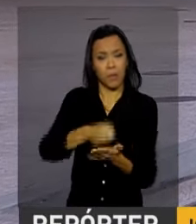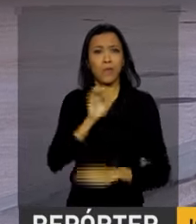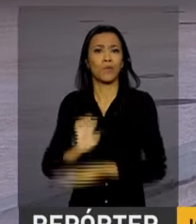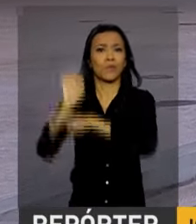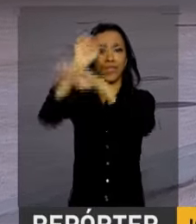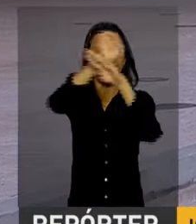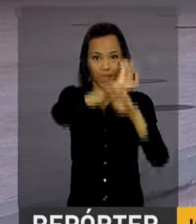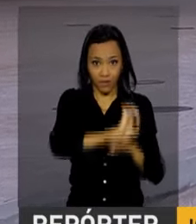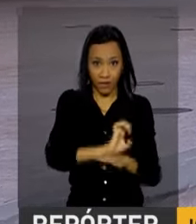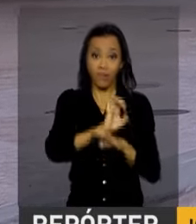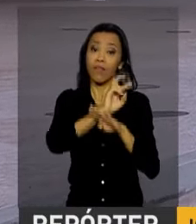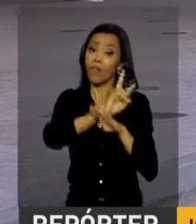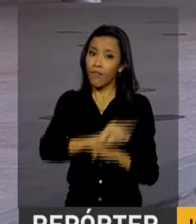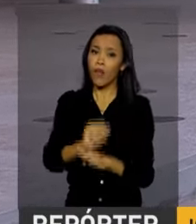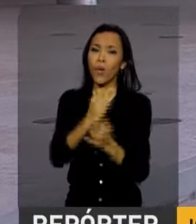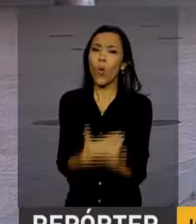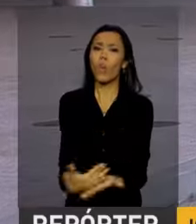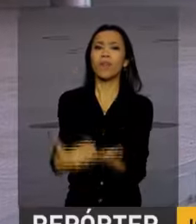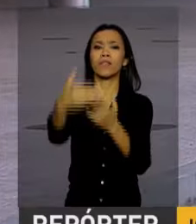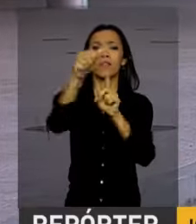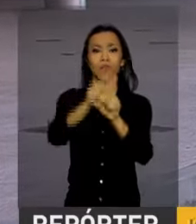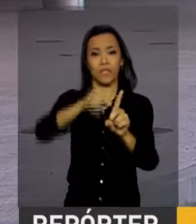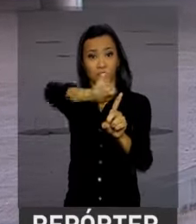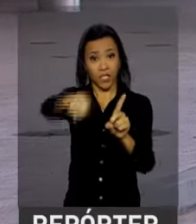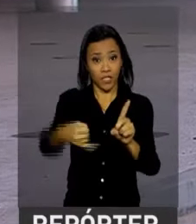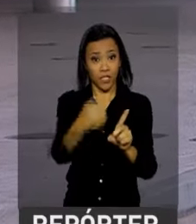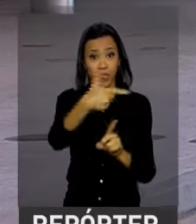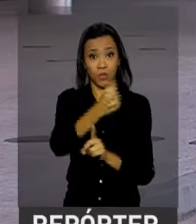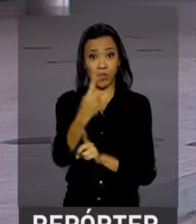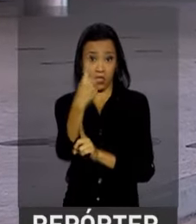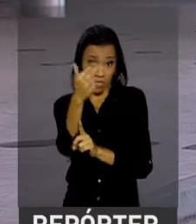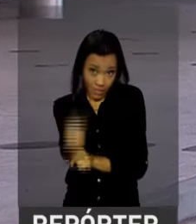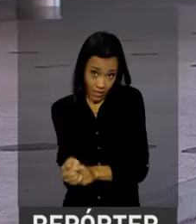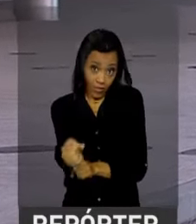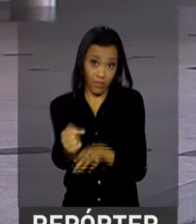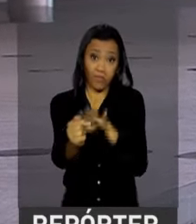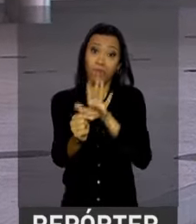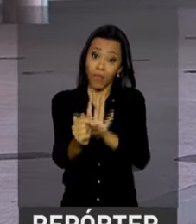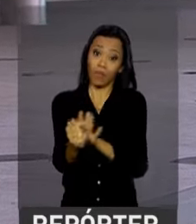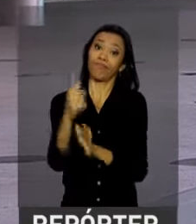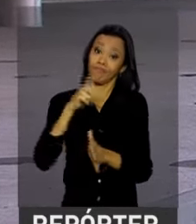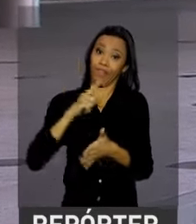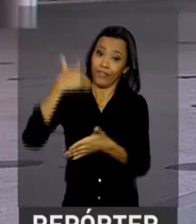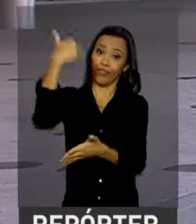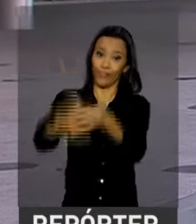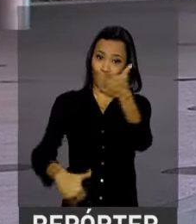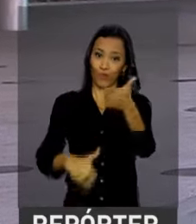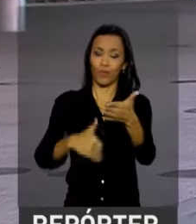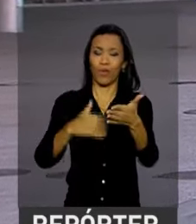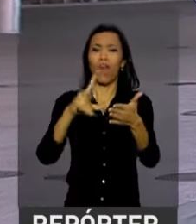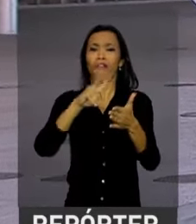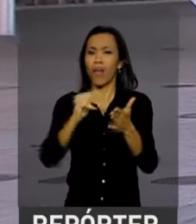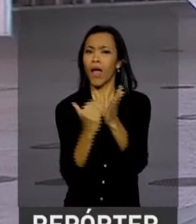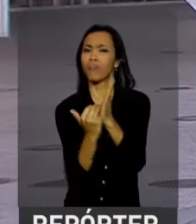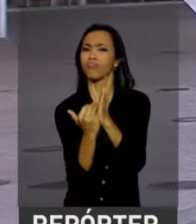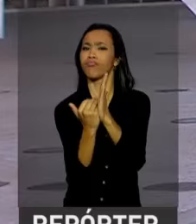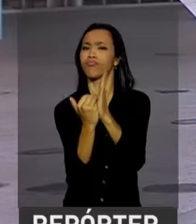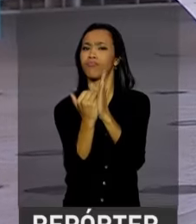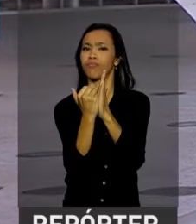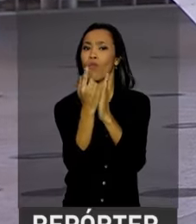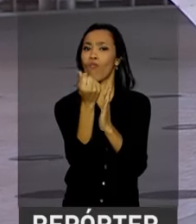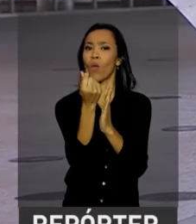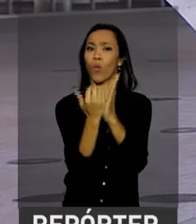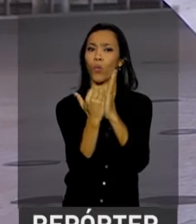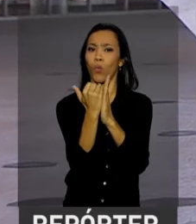com a União voltarão a ser pagas em janeiro de 2017, mas isso ainda com desconto. O valor vai aumentar gradualmente por um período